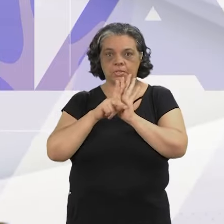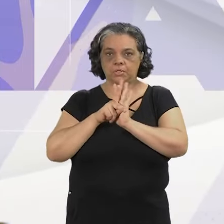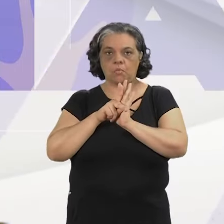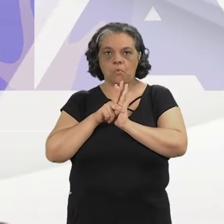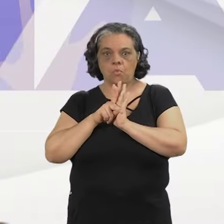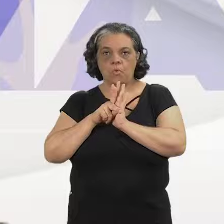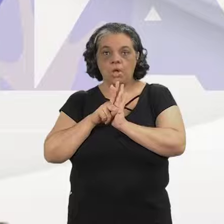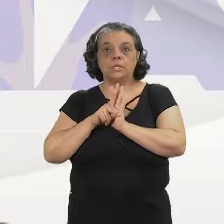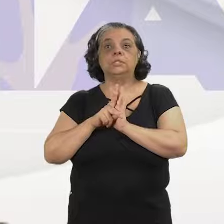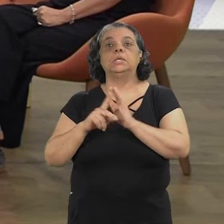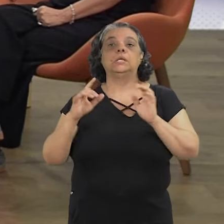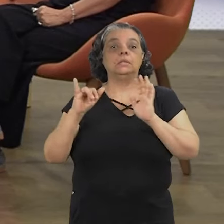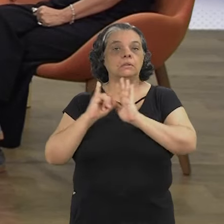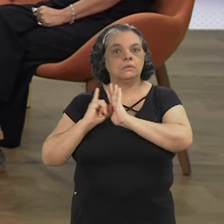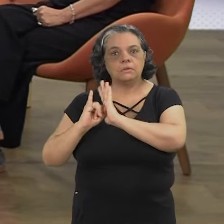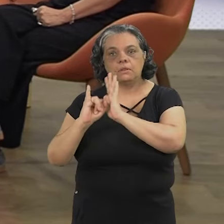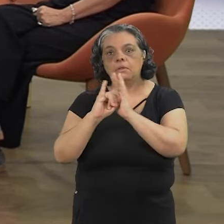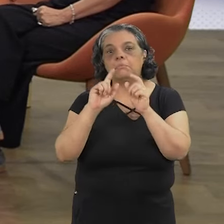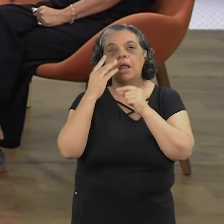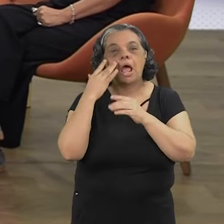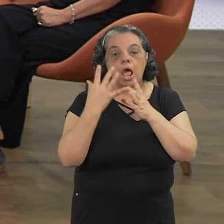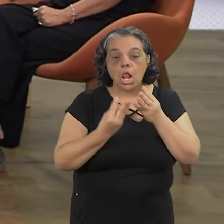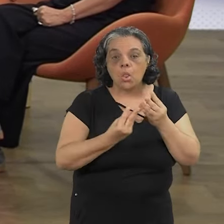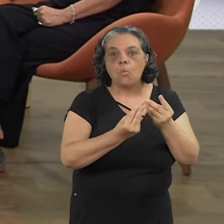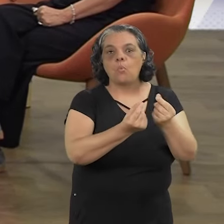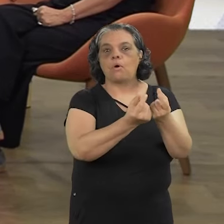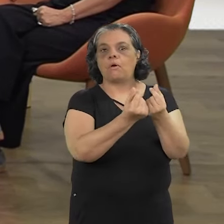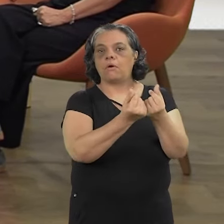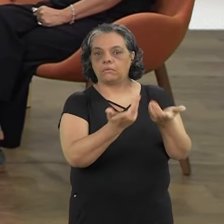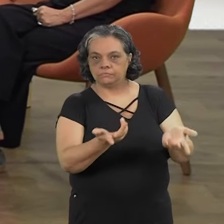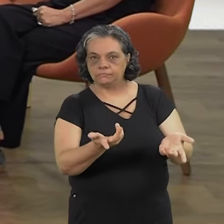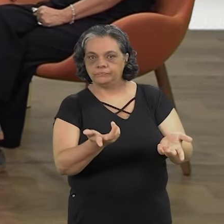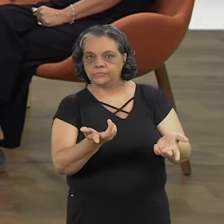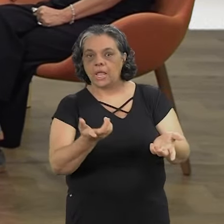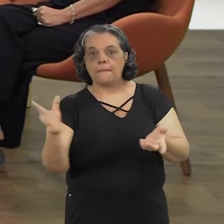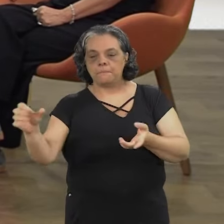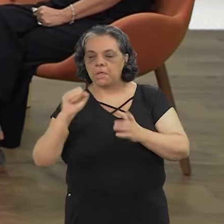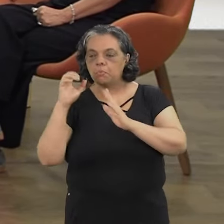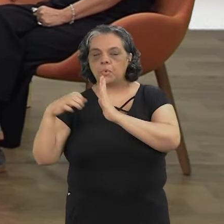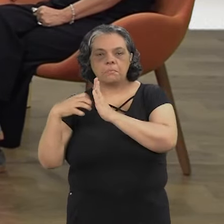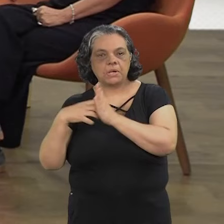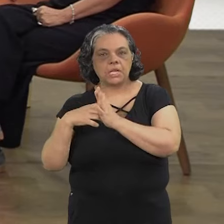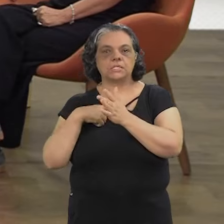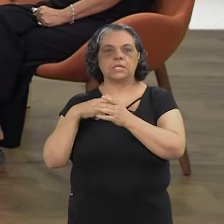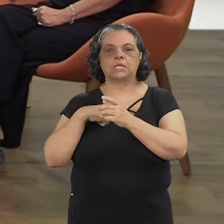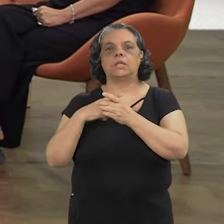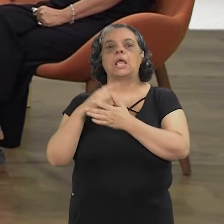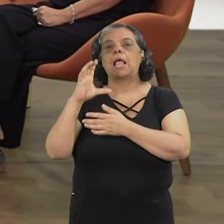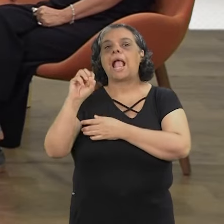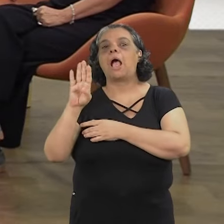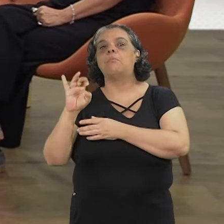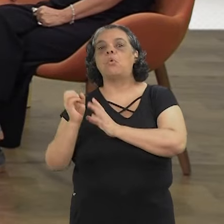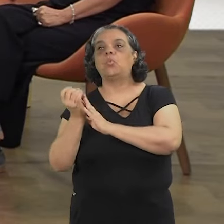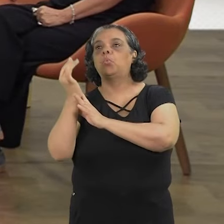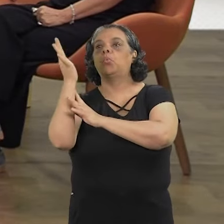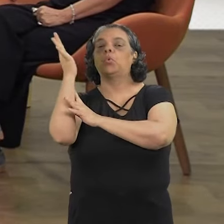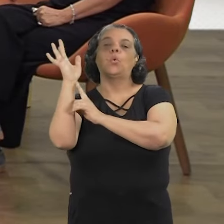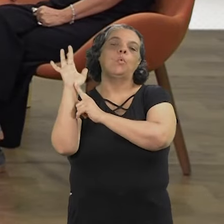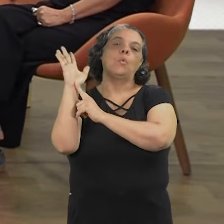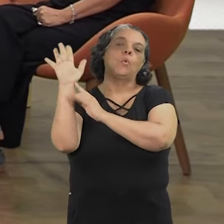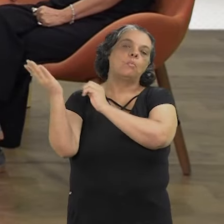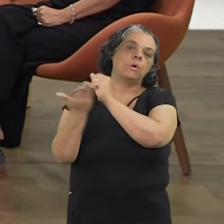das pautas identitárias para lucrar né então sei lá pega uma empresa que emite carbono que desmata e